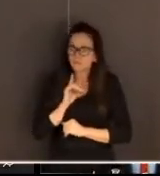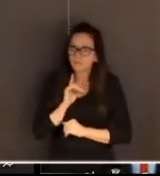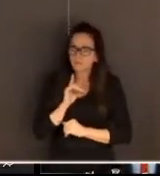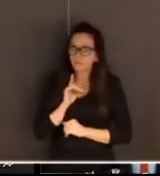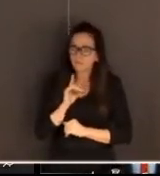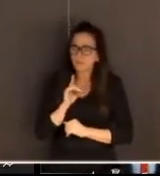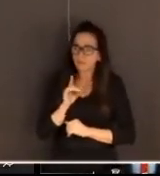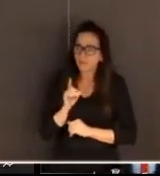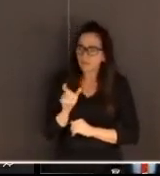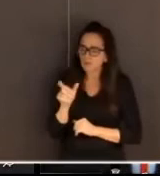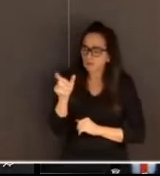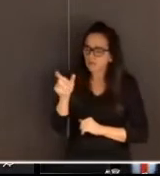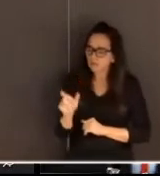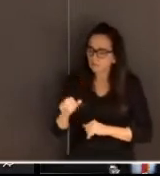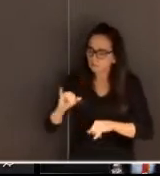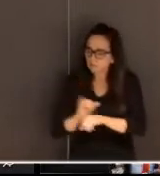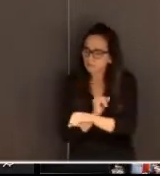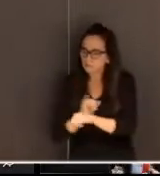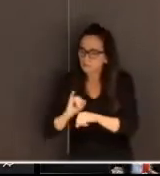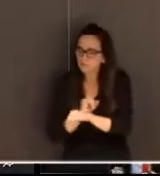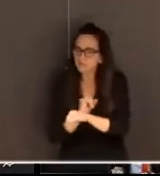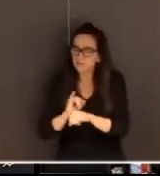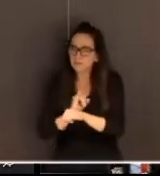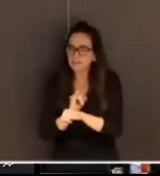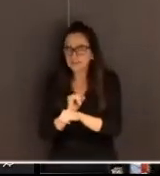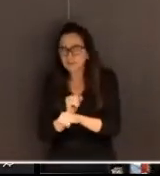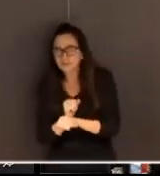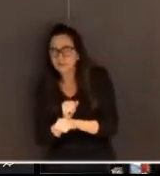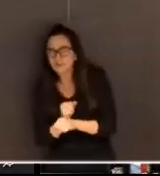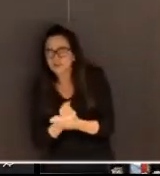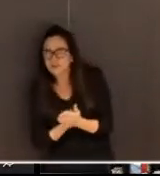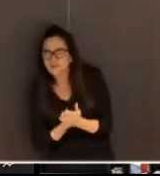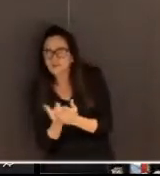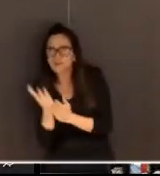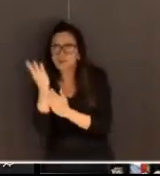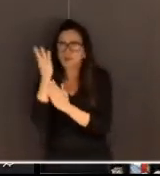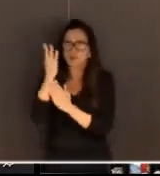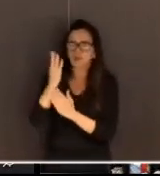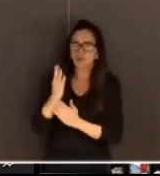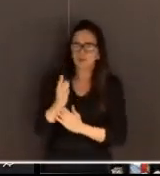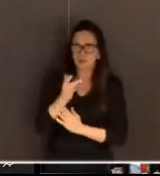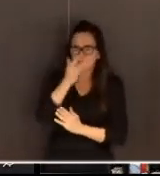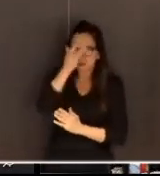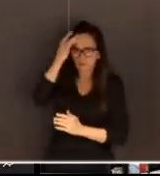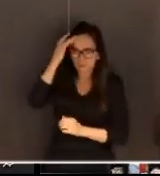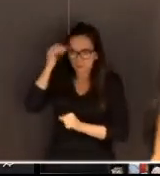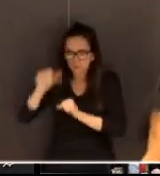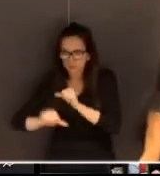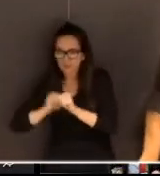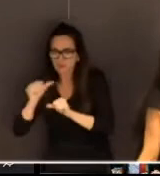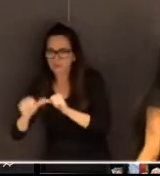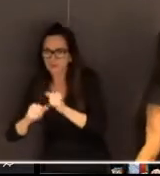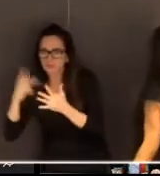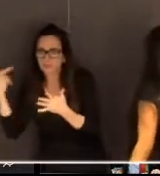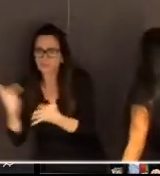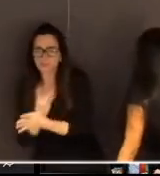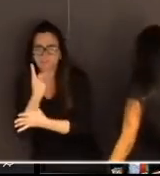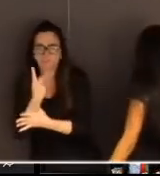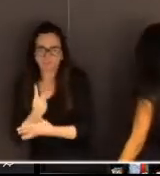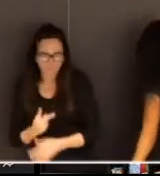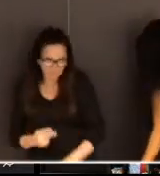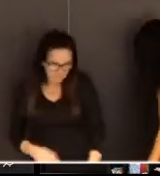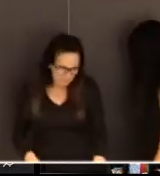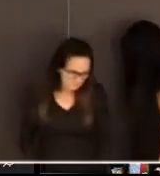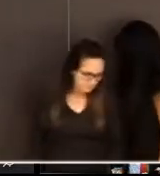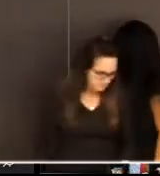pode levar a uma estratégia de uma quantidade inúmera de dissolução do conselho de sentença logo no início